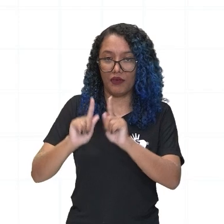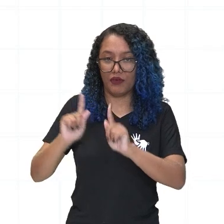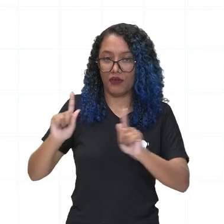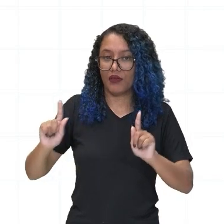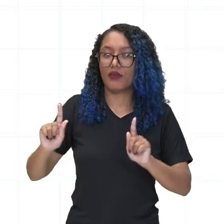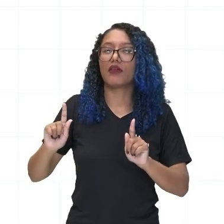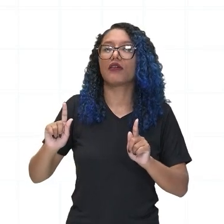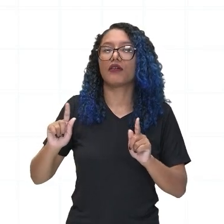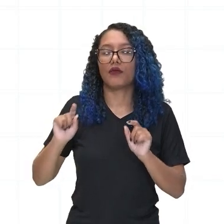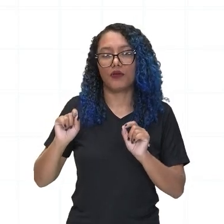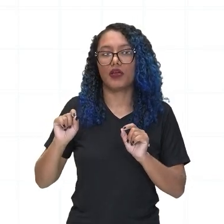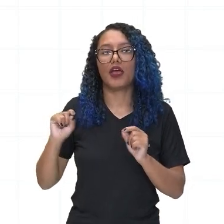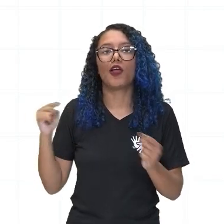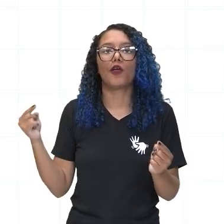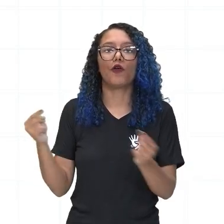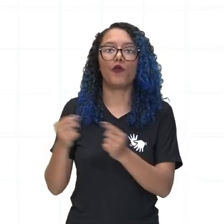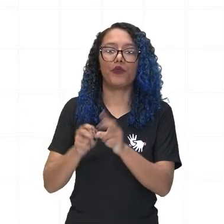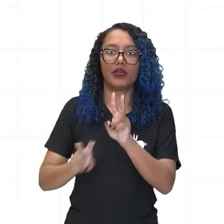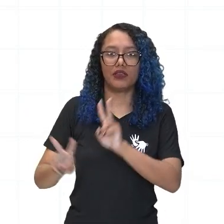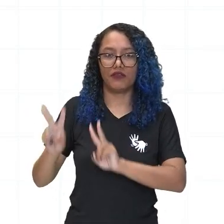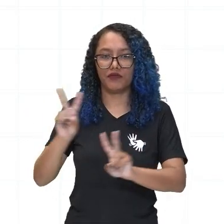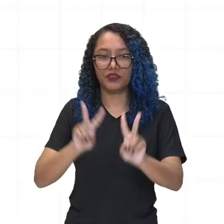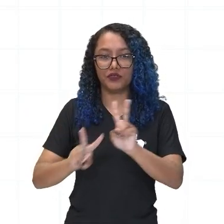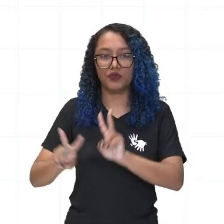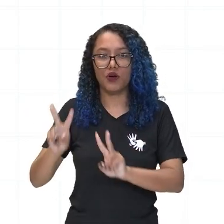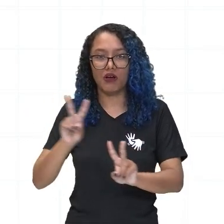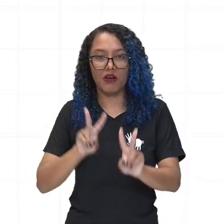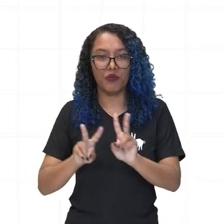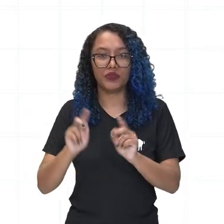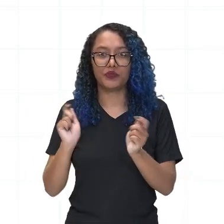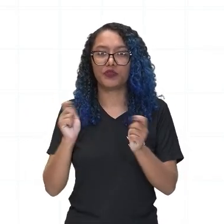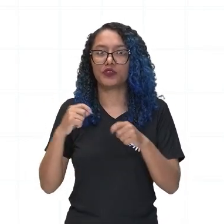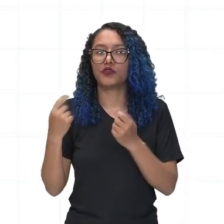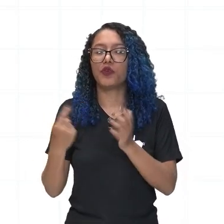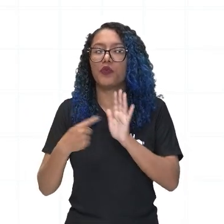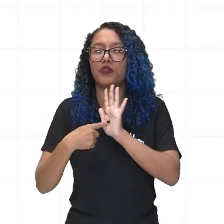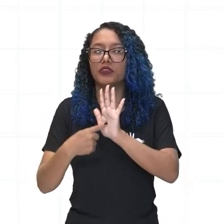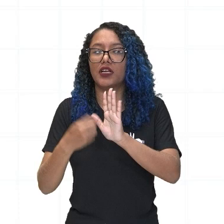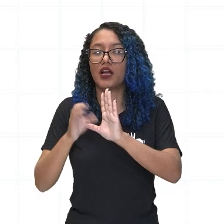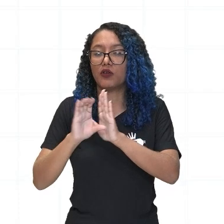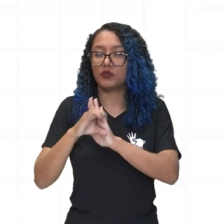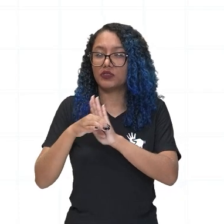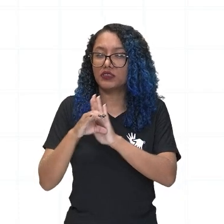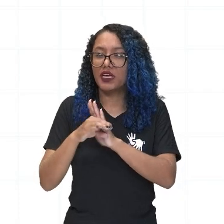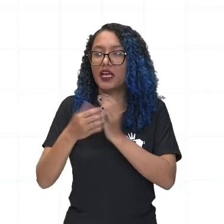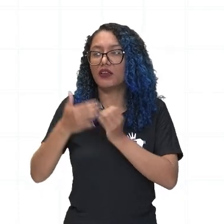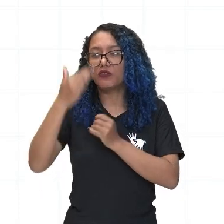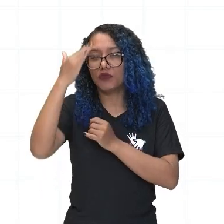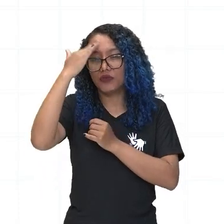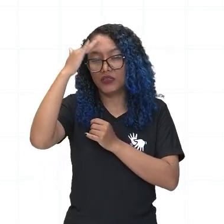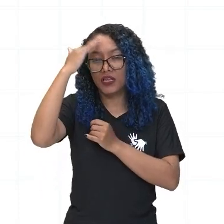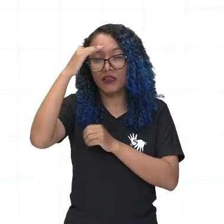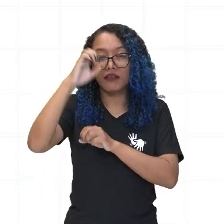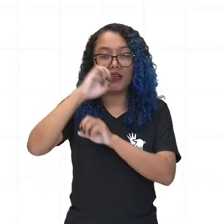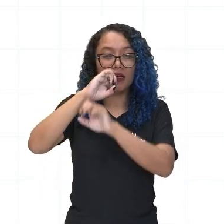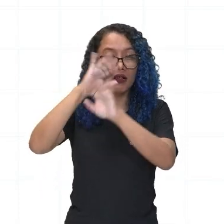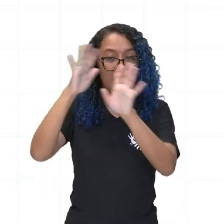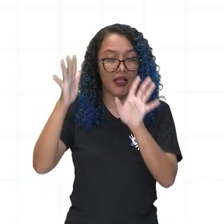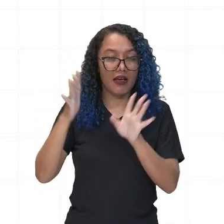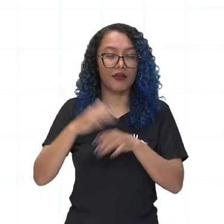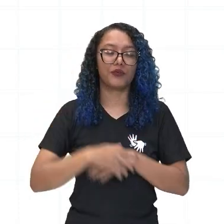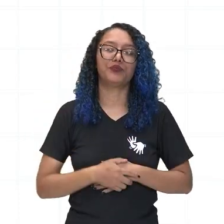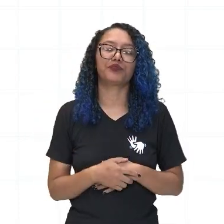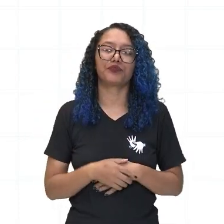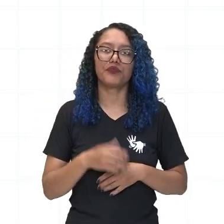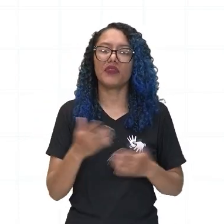visuais, transmitindo dados e conceitos de forma fácil. Temos aí esse infográfico, olha só, observe aí. Vamos analisar um pouquinho